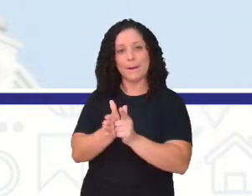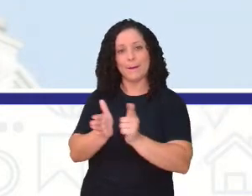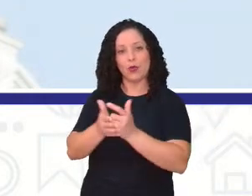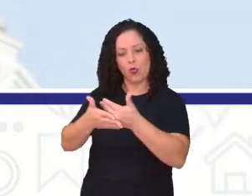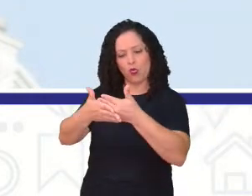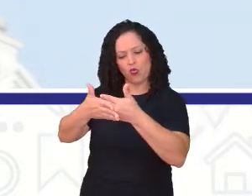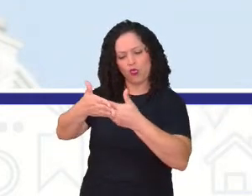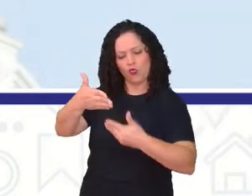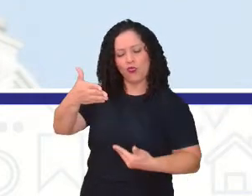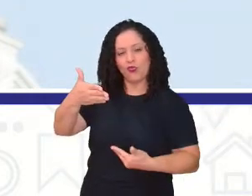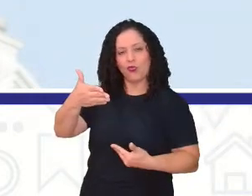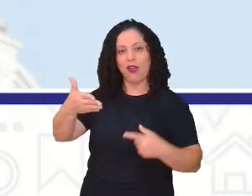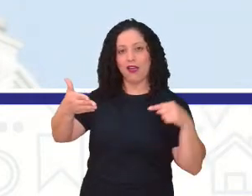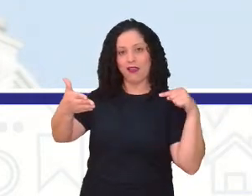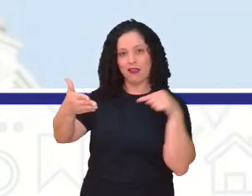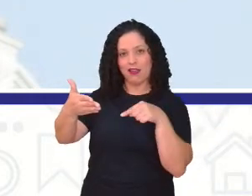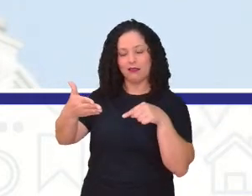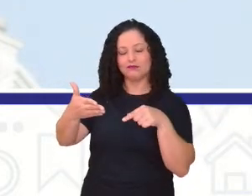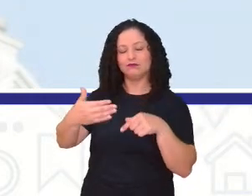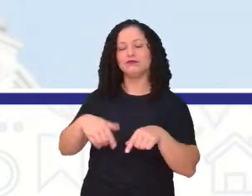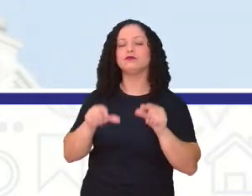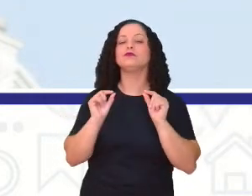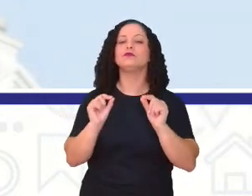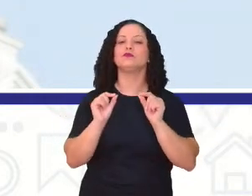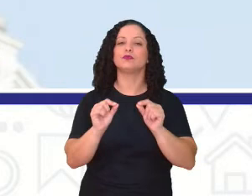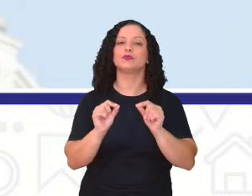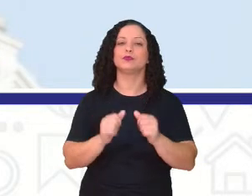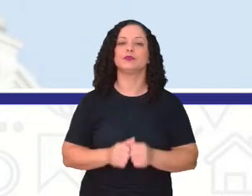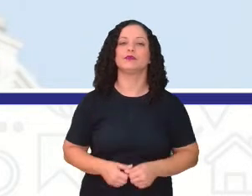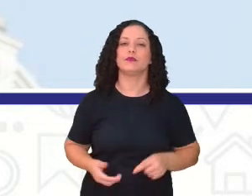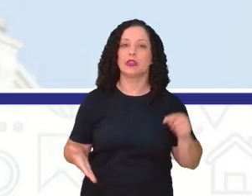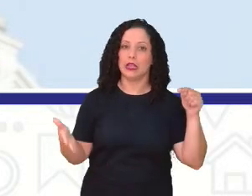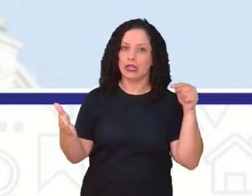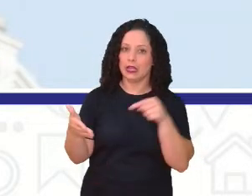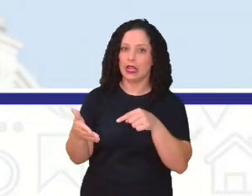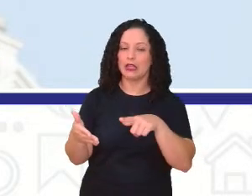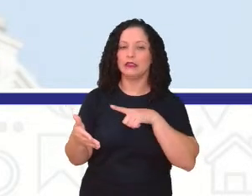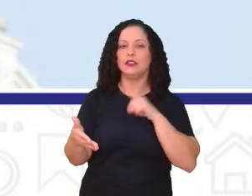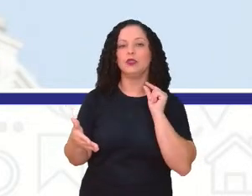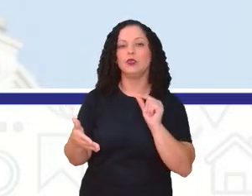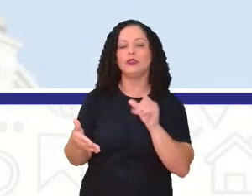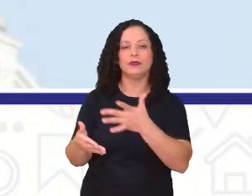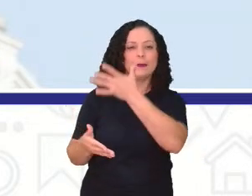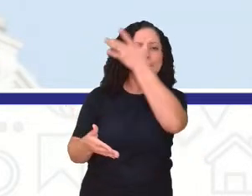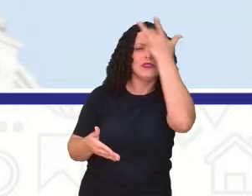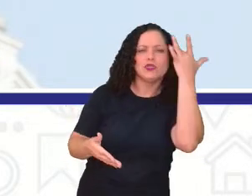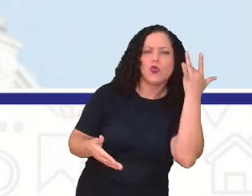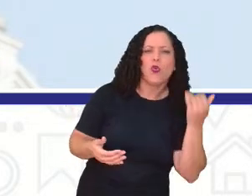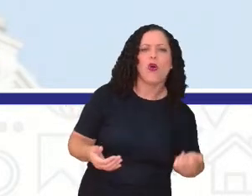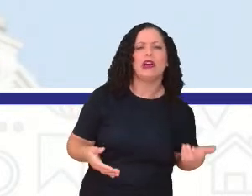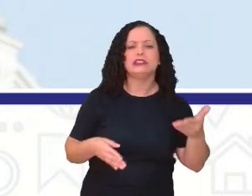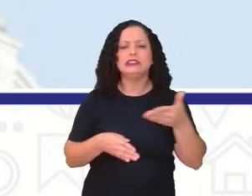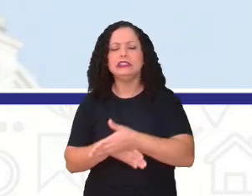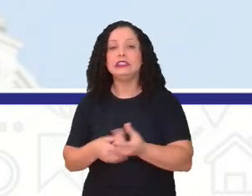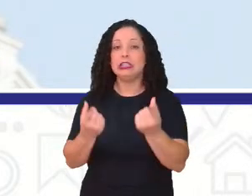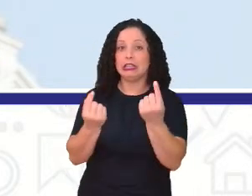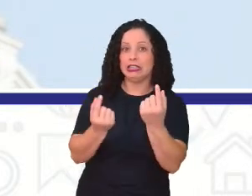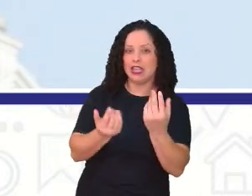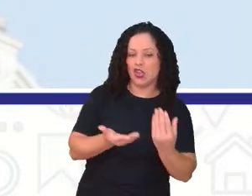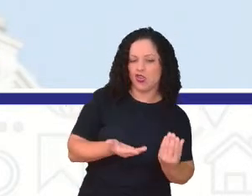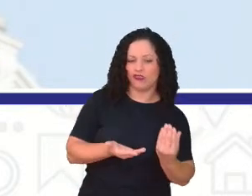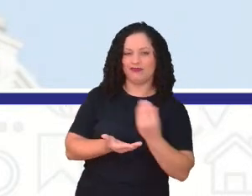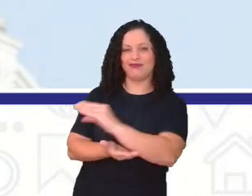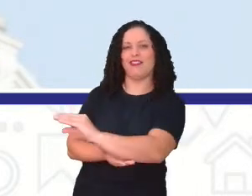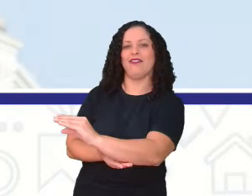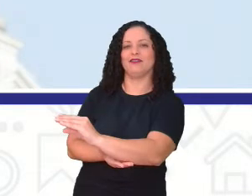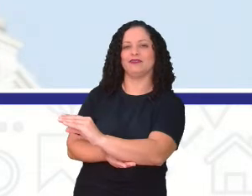que está, inclusive, ali, como eu já disse, né, o camarada ele ia, fazia alguma oferta,